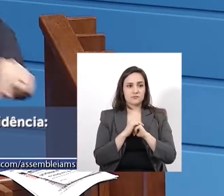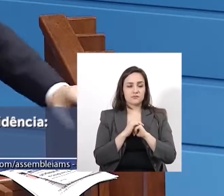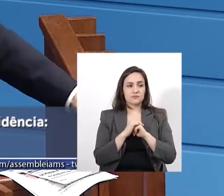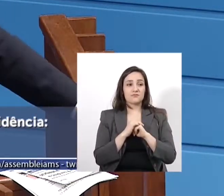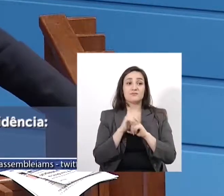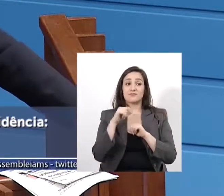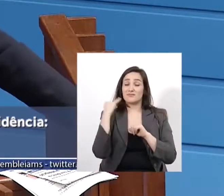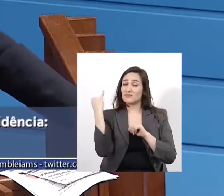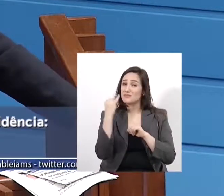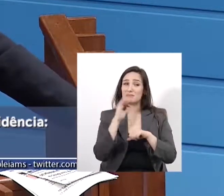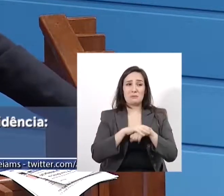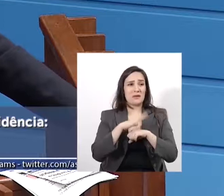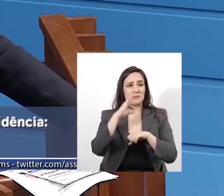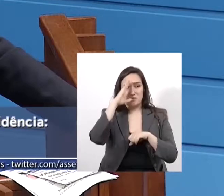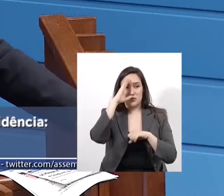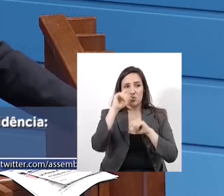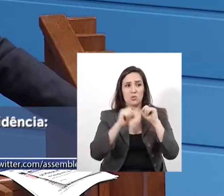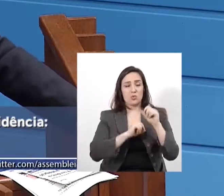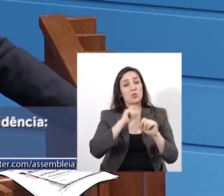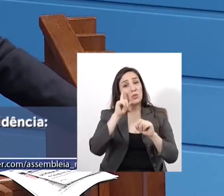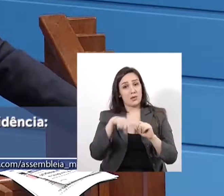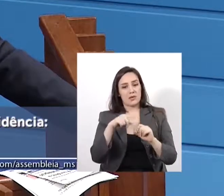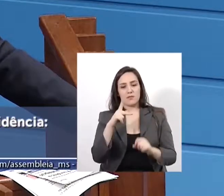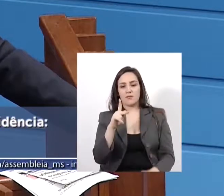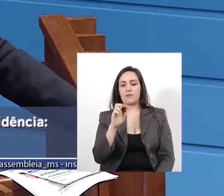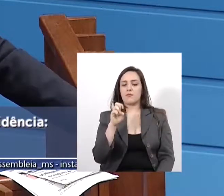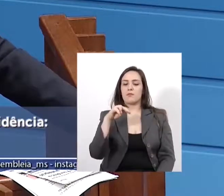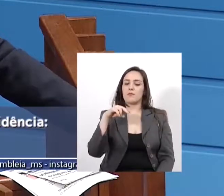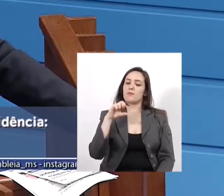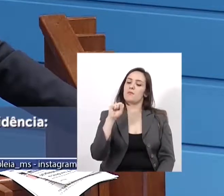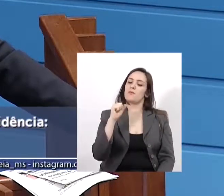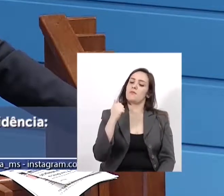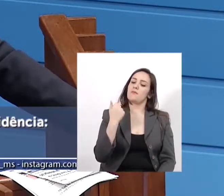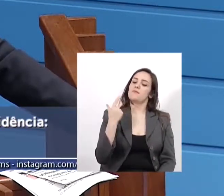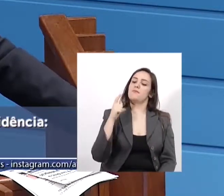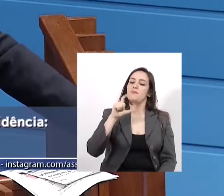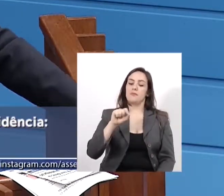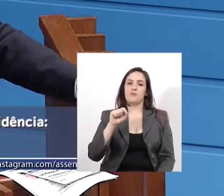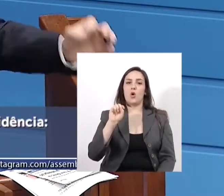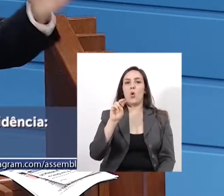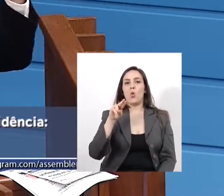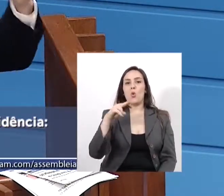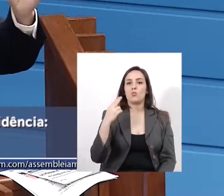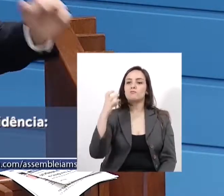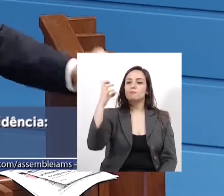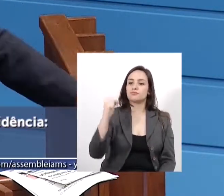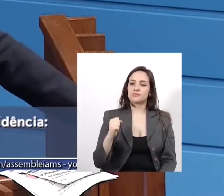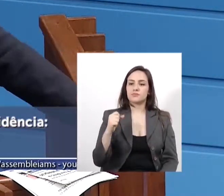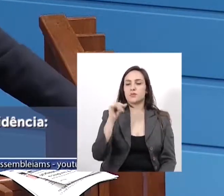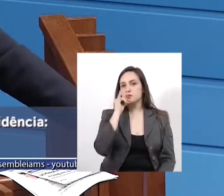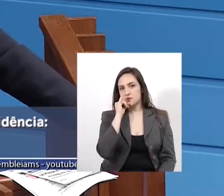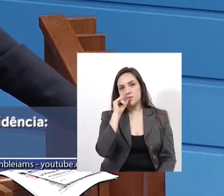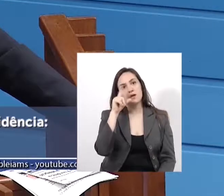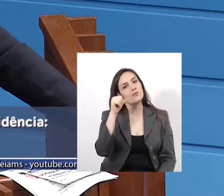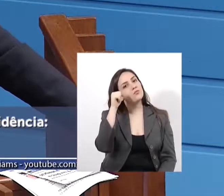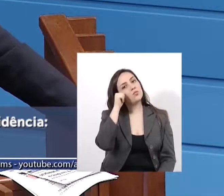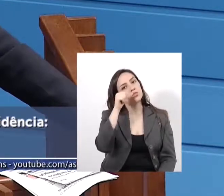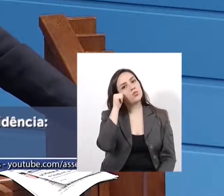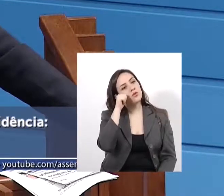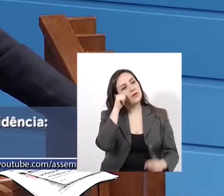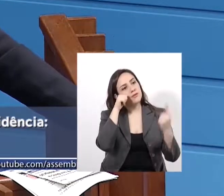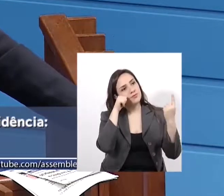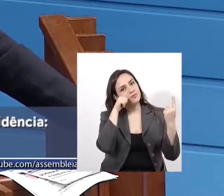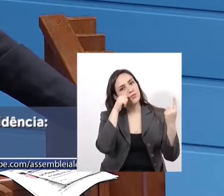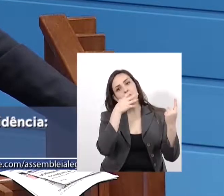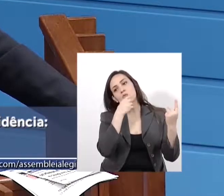ainda importante, que é a questão das pensões. No caso daquela viúva, né,